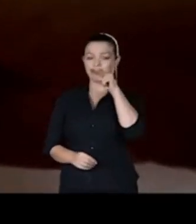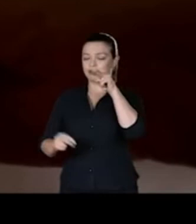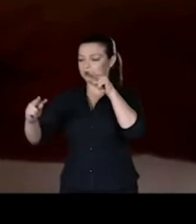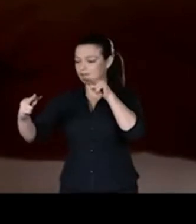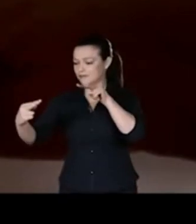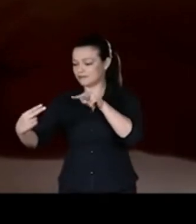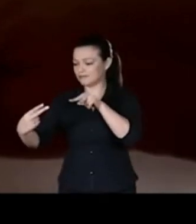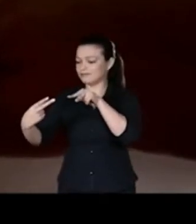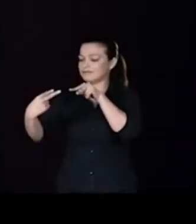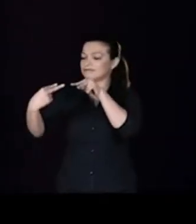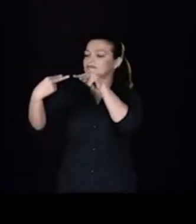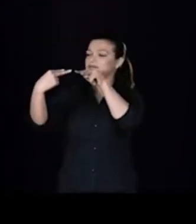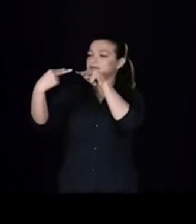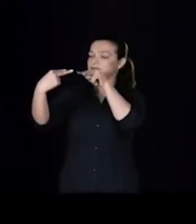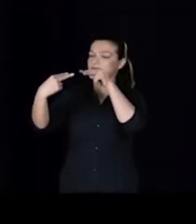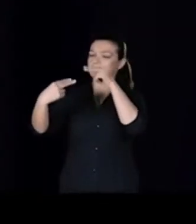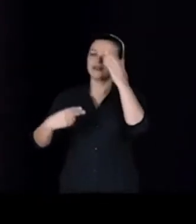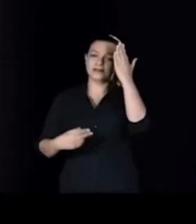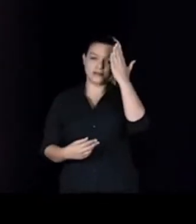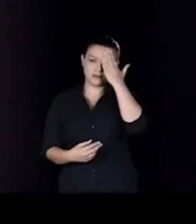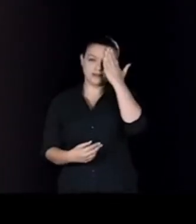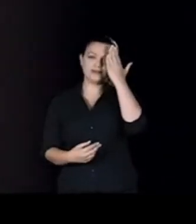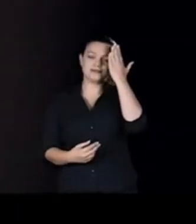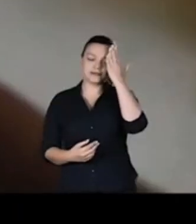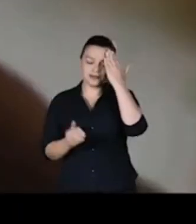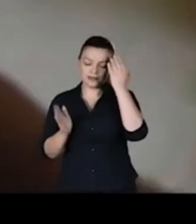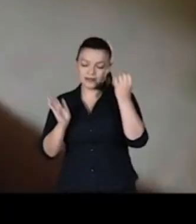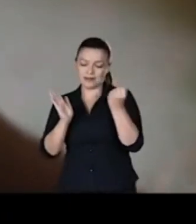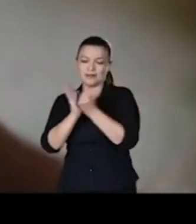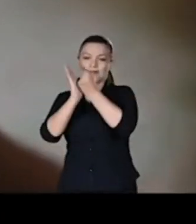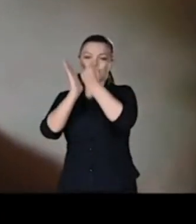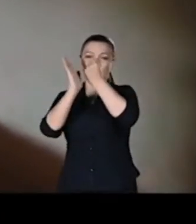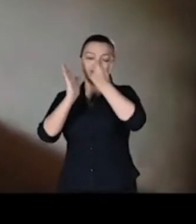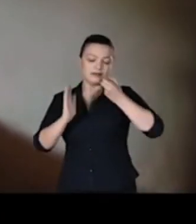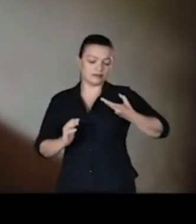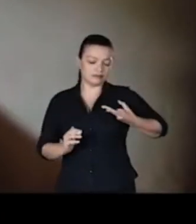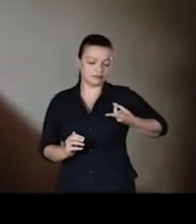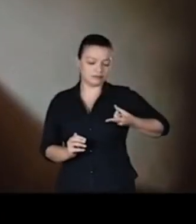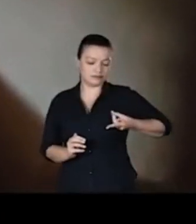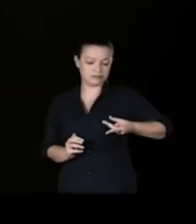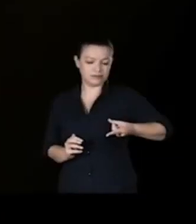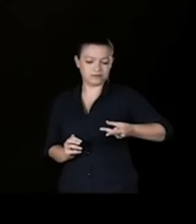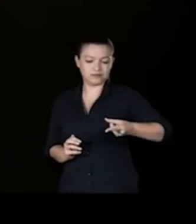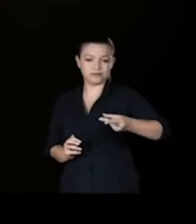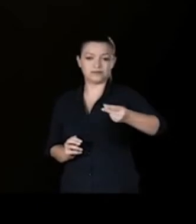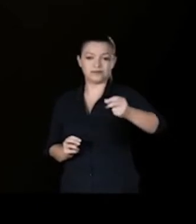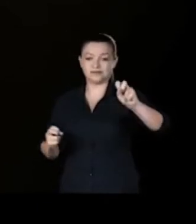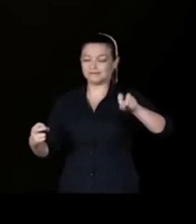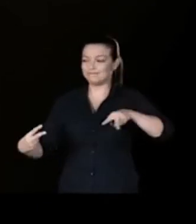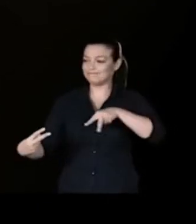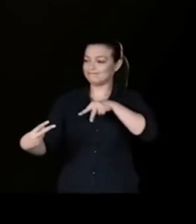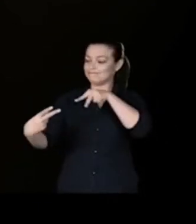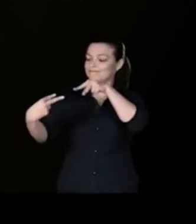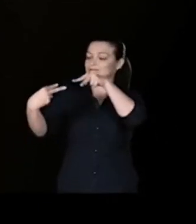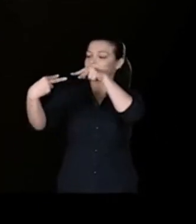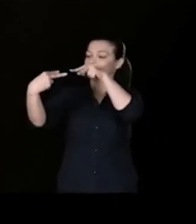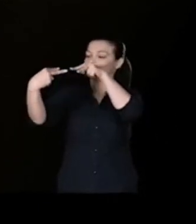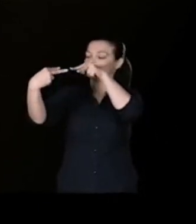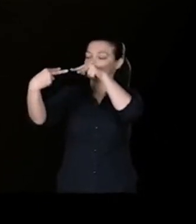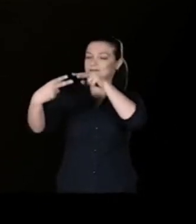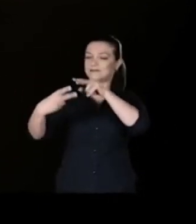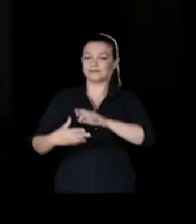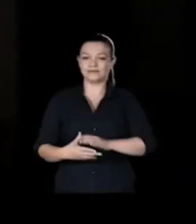Olhando assim nos olhos seus, sei que vai ficar nos meus a marca desse